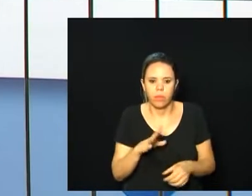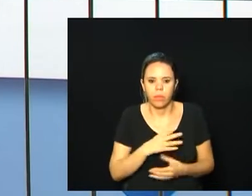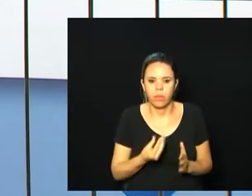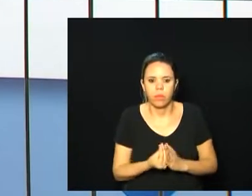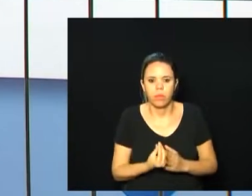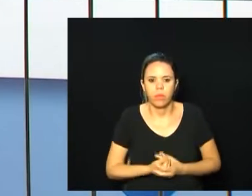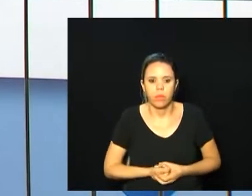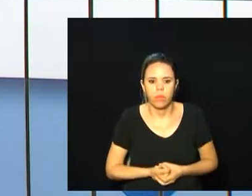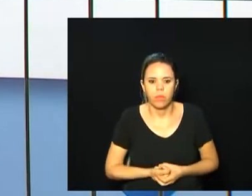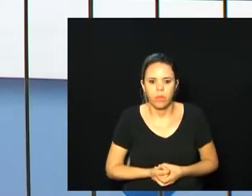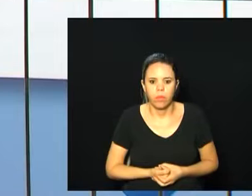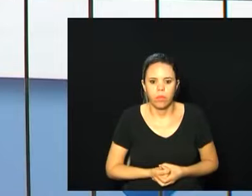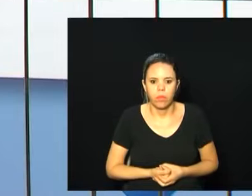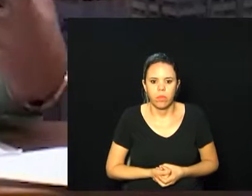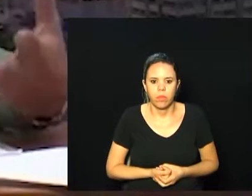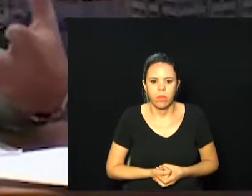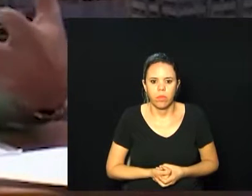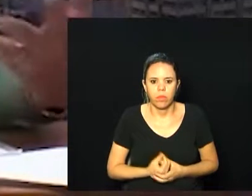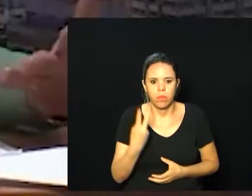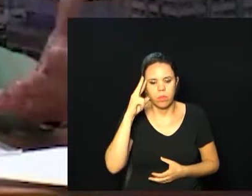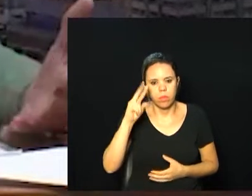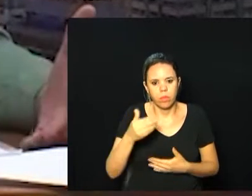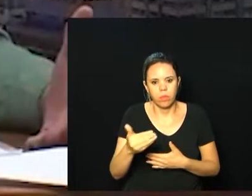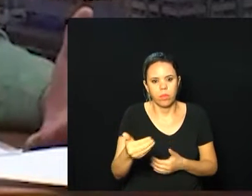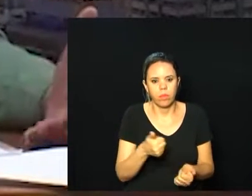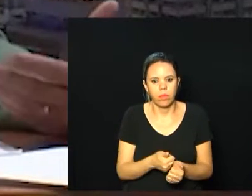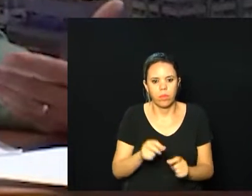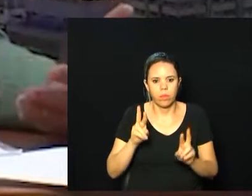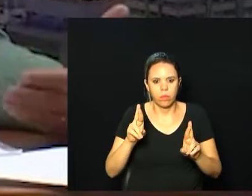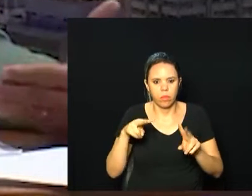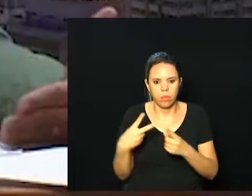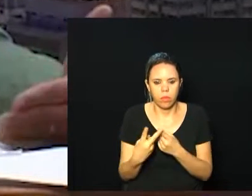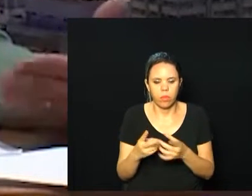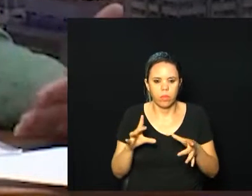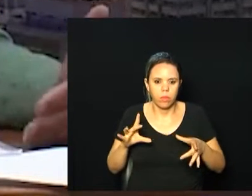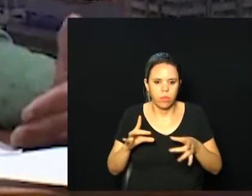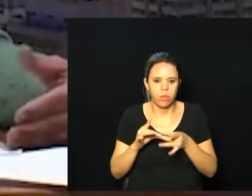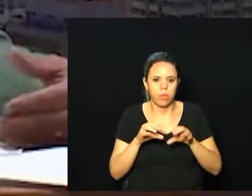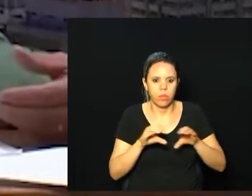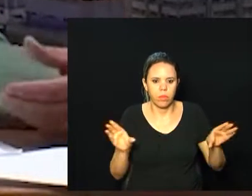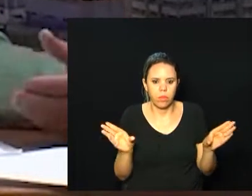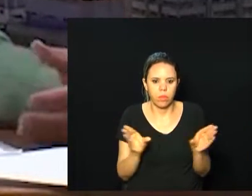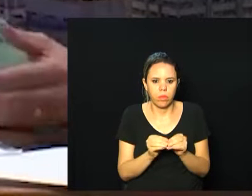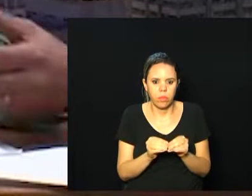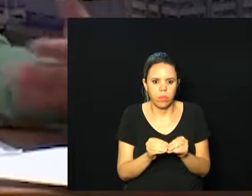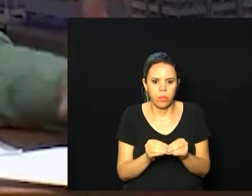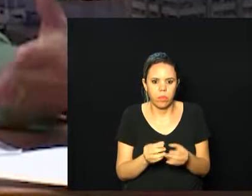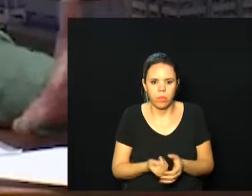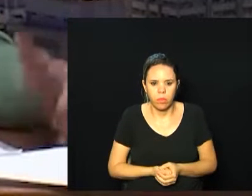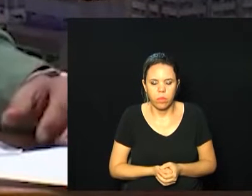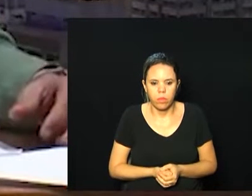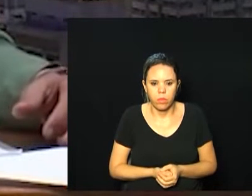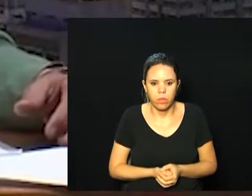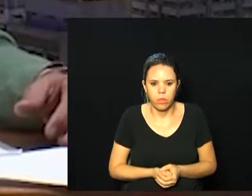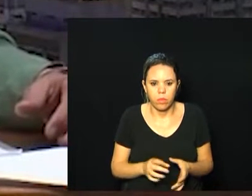Sanasa. Então, daqui 2 dias, que é a perspectiva aí da interligação, da finalização, né,